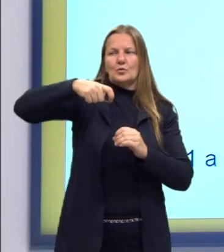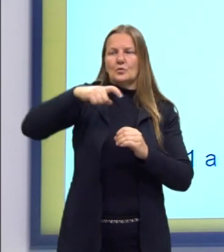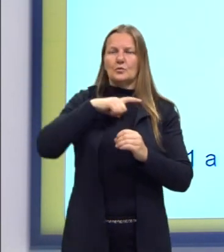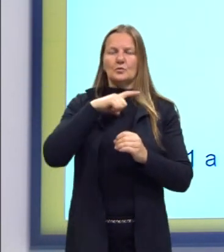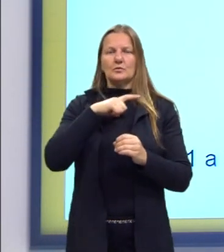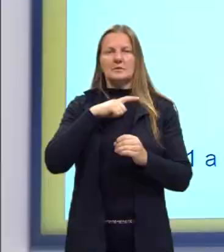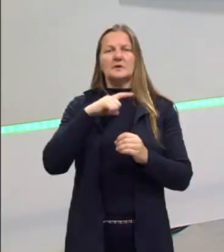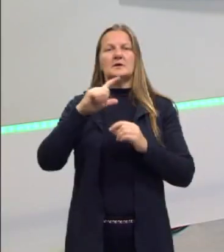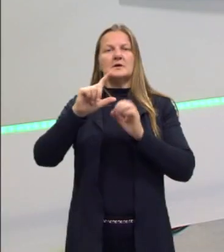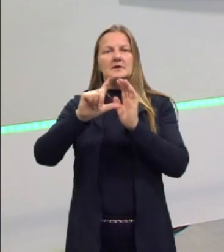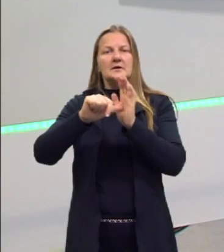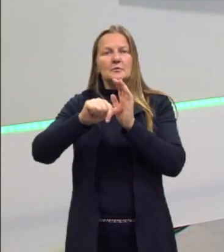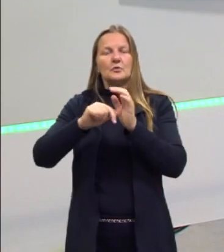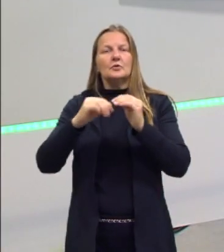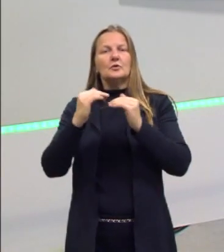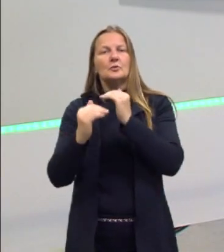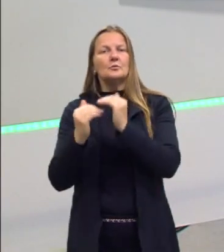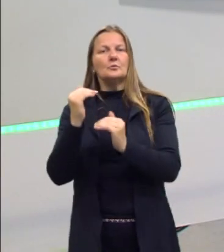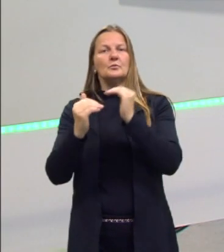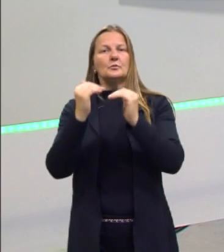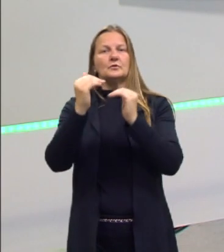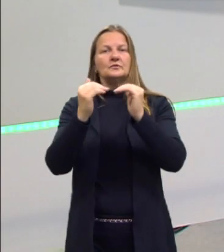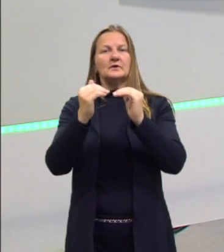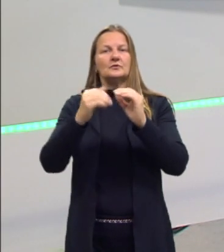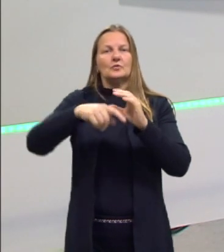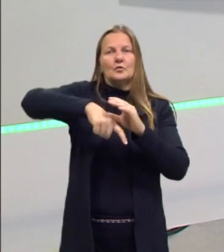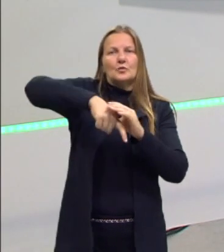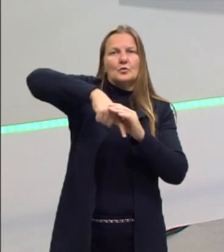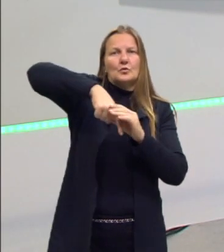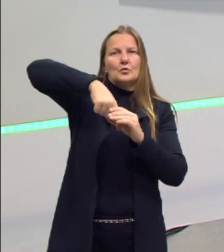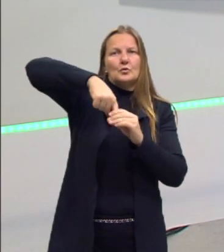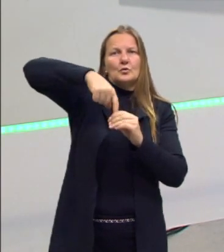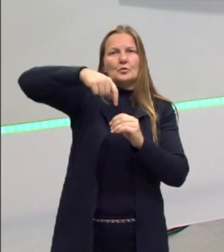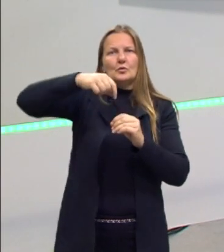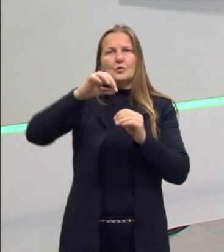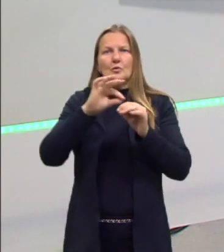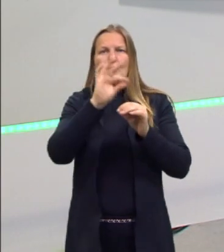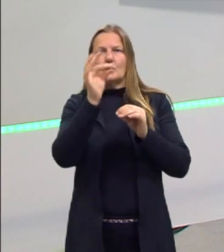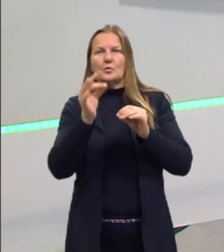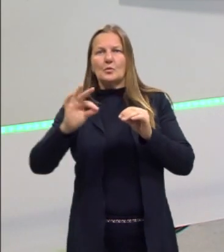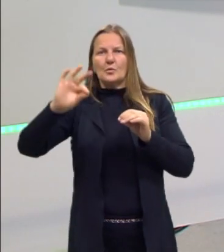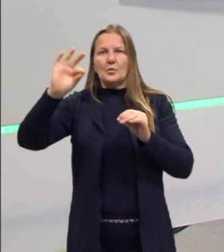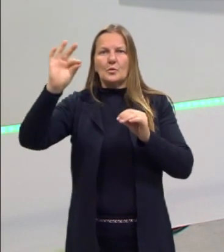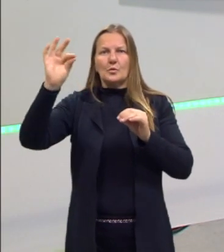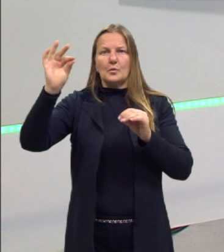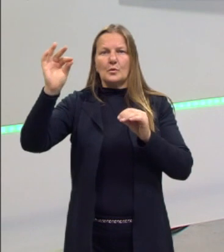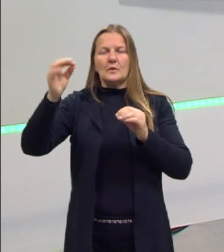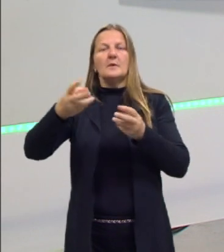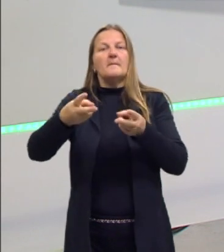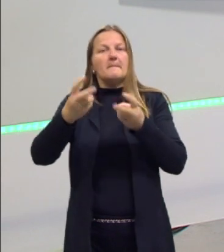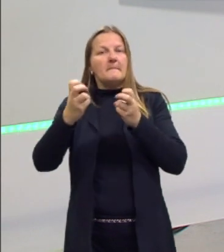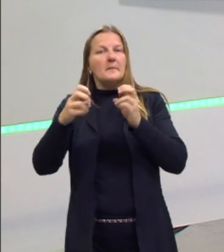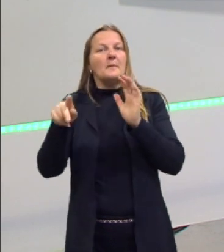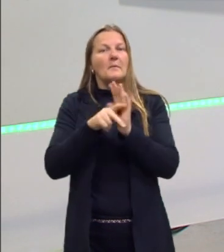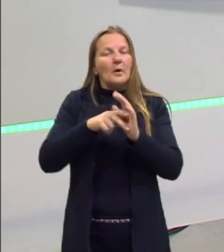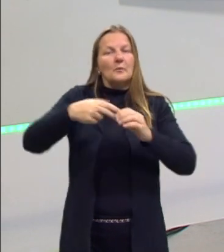ele é ele passa por um processo que chama esse de destilação fracionada para poder se obter os nossos